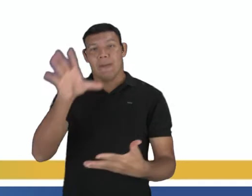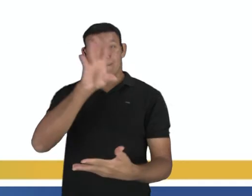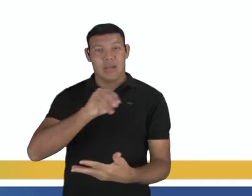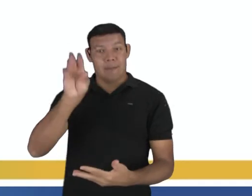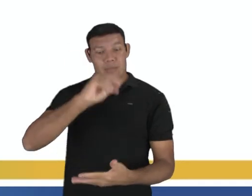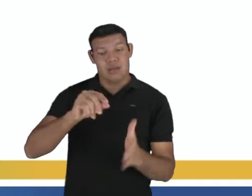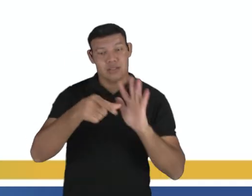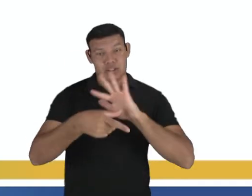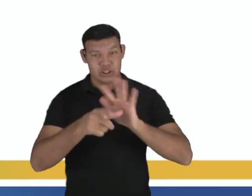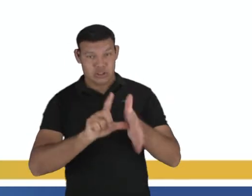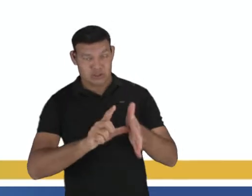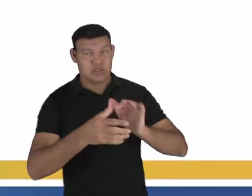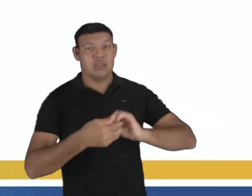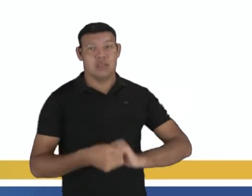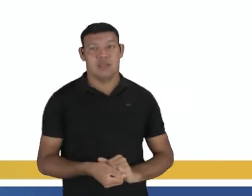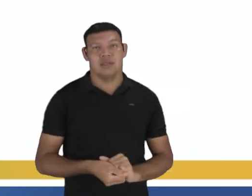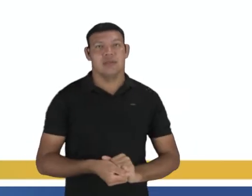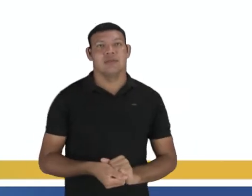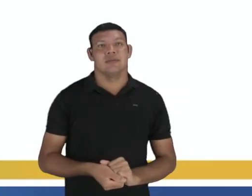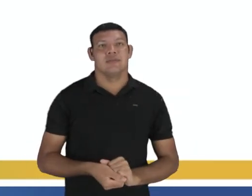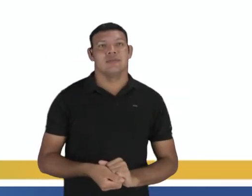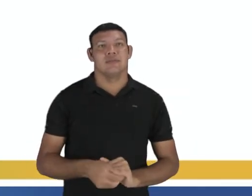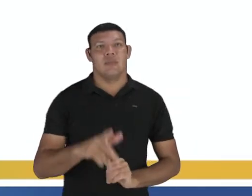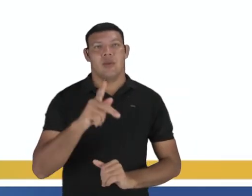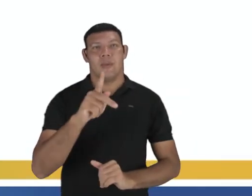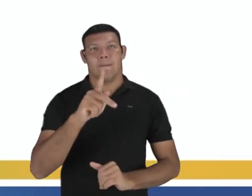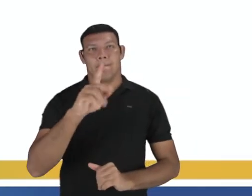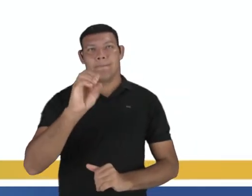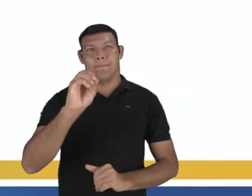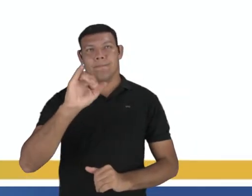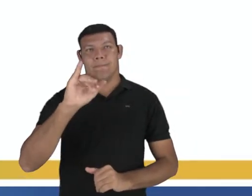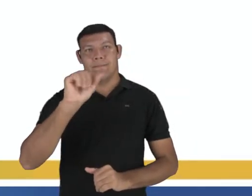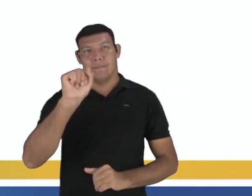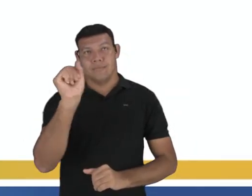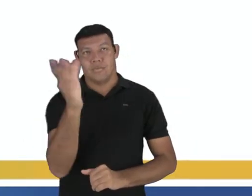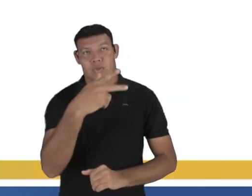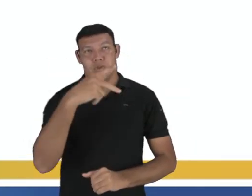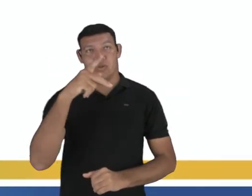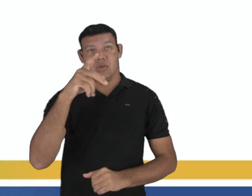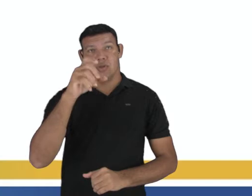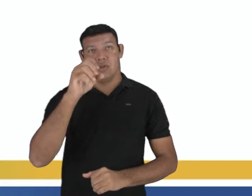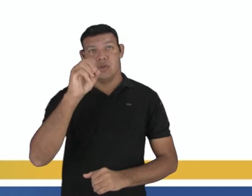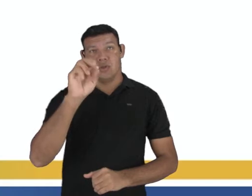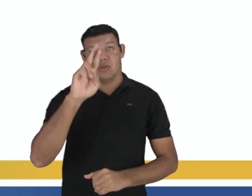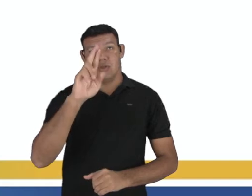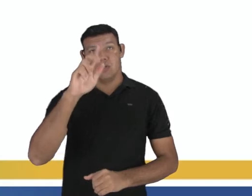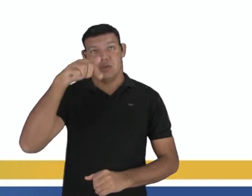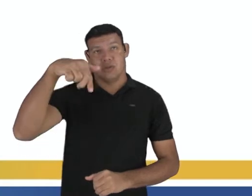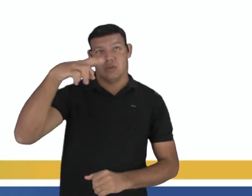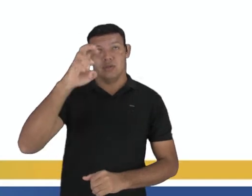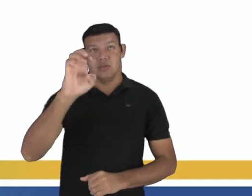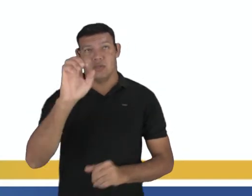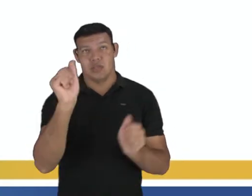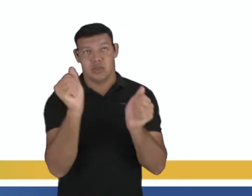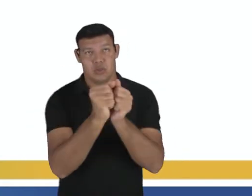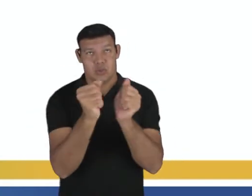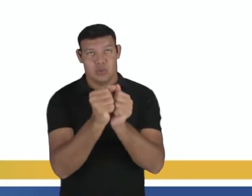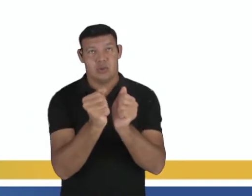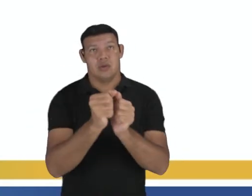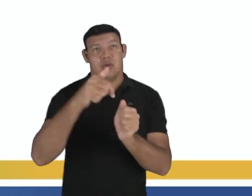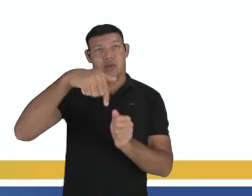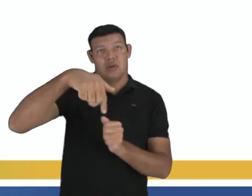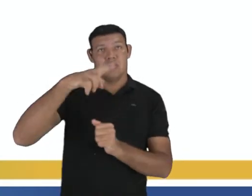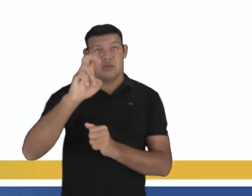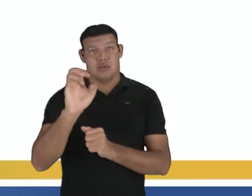dito antes. São eles, pois, porque, junto, que, porquanto e